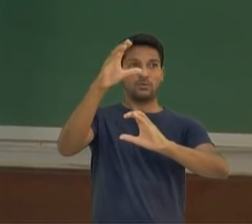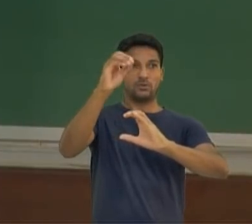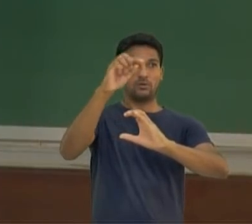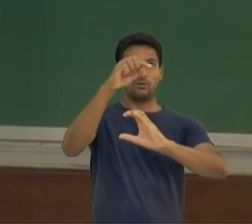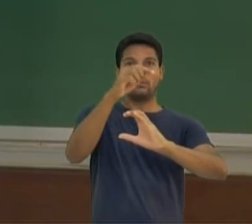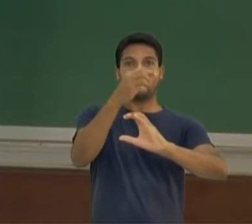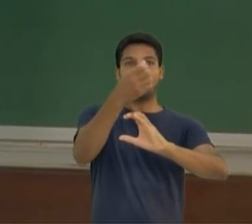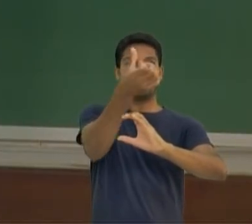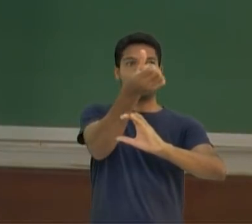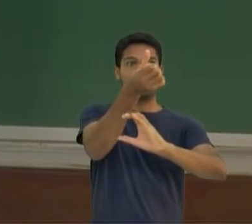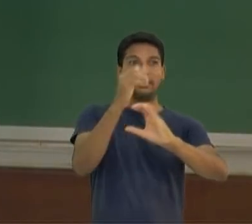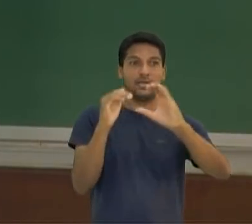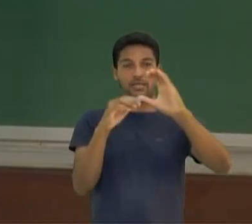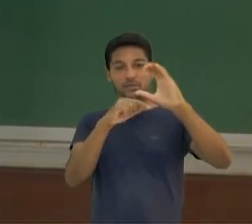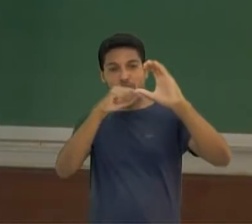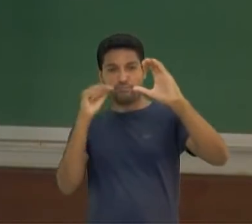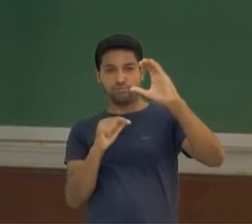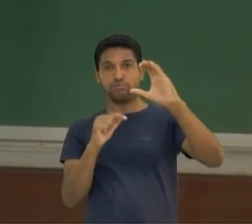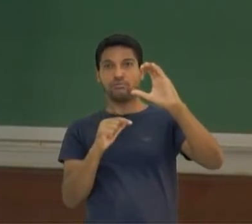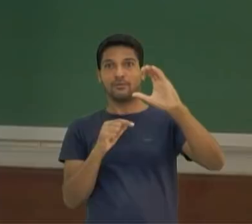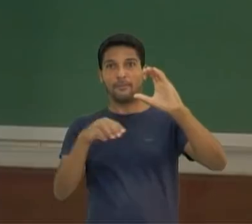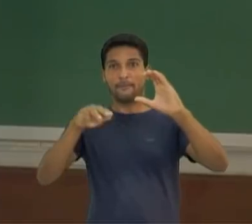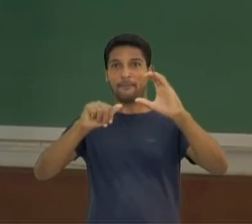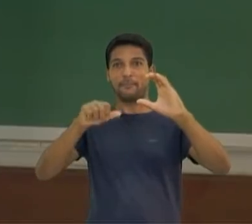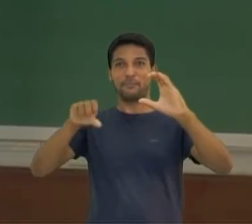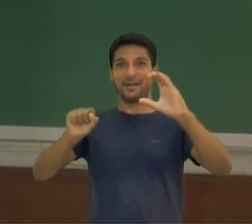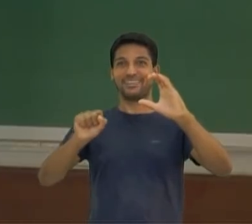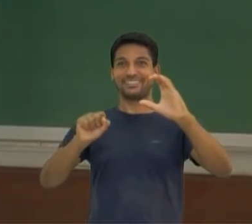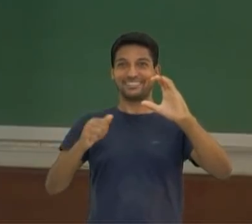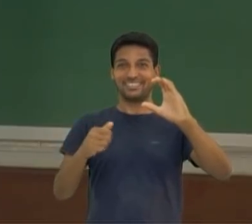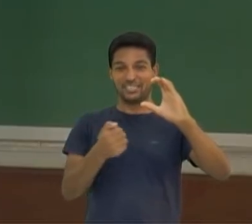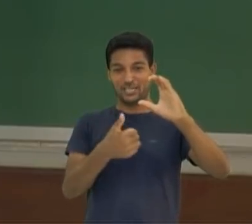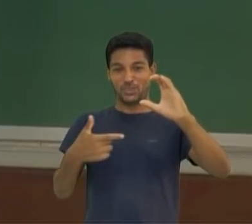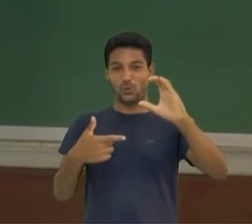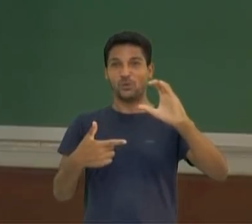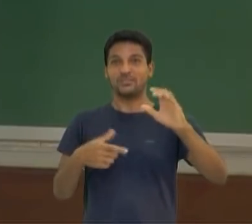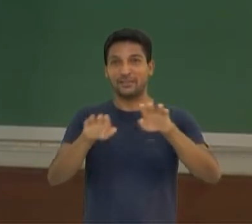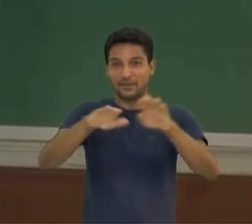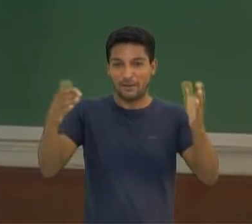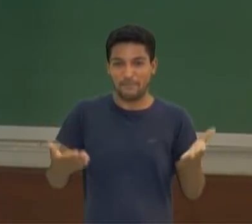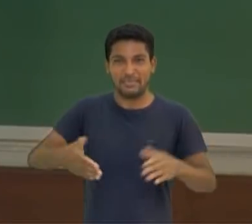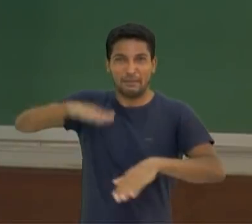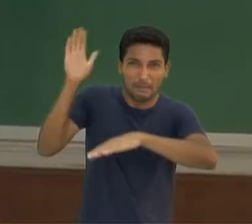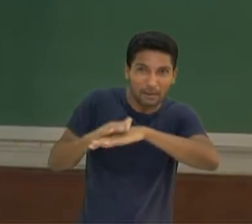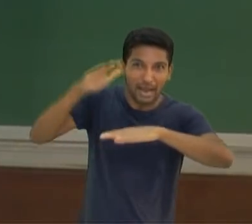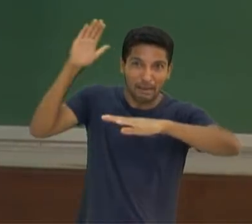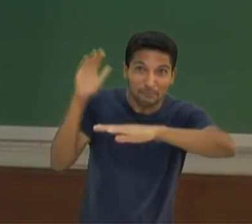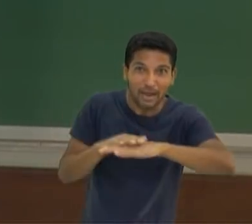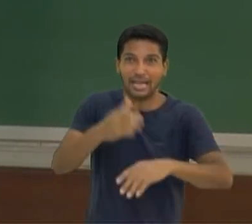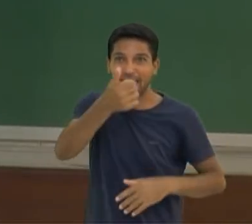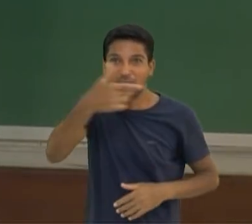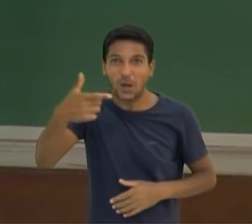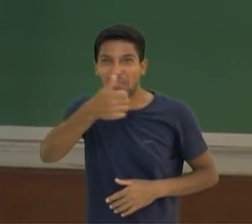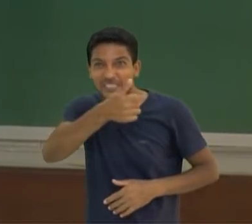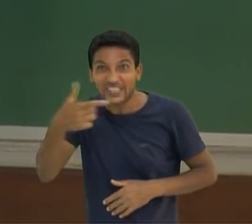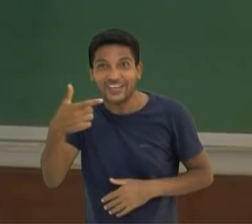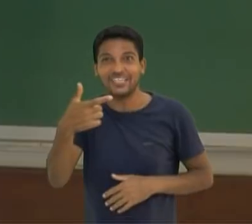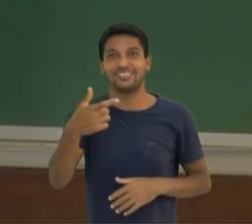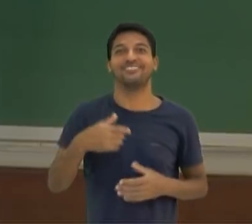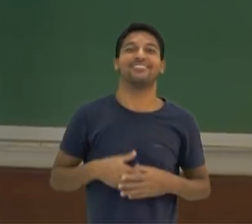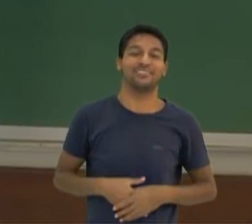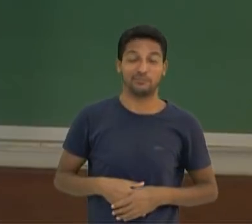uma saudade, uma aulinha presencial, né? 12! 12! Sobe em cima da mesa e grita e mostra o gato, né? Oh, meu Deus!